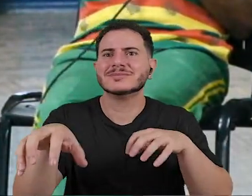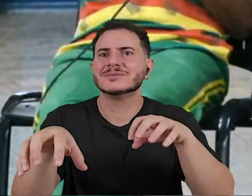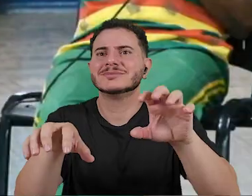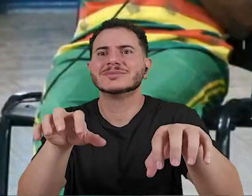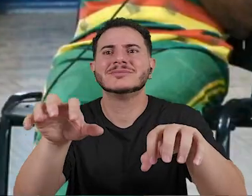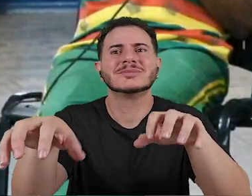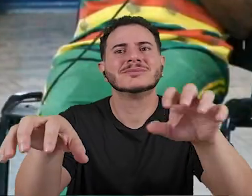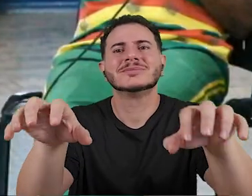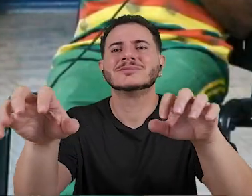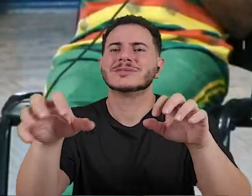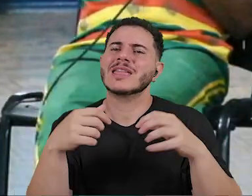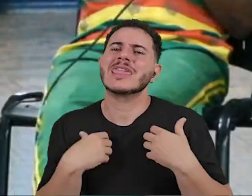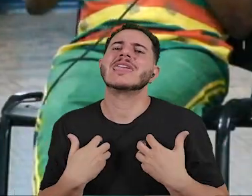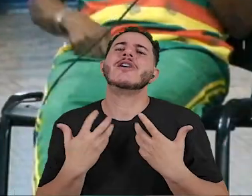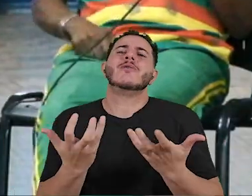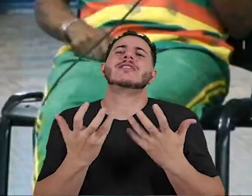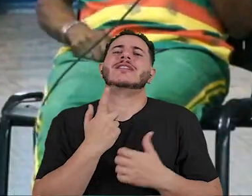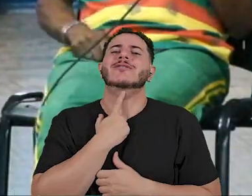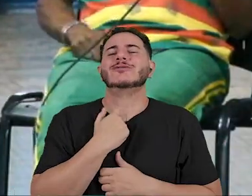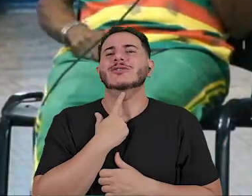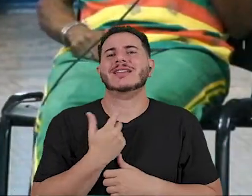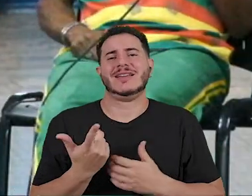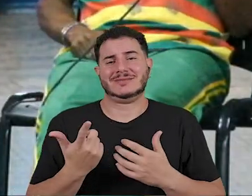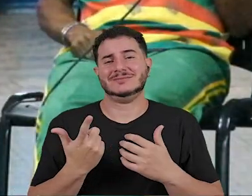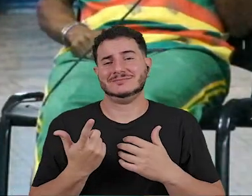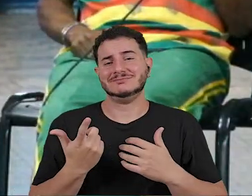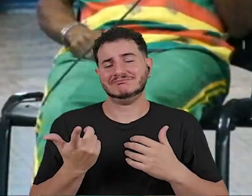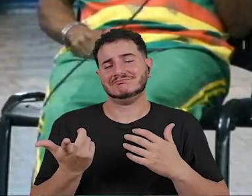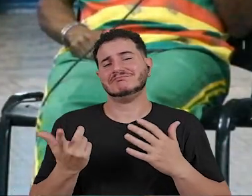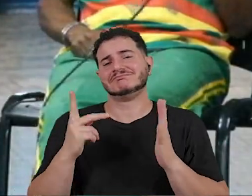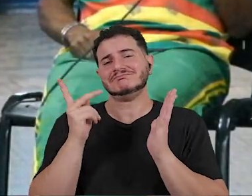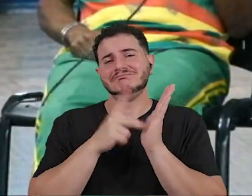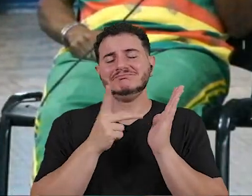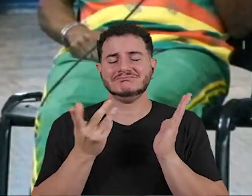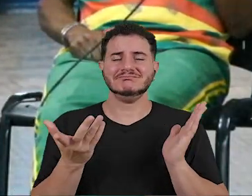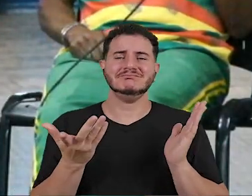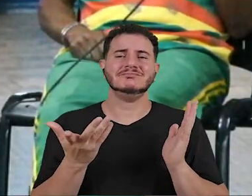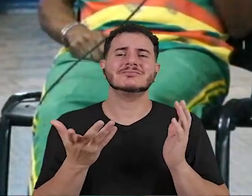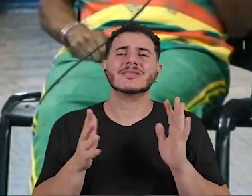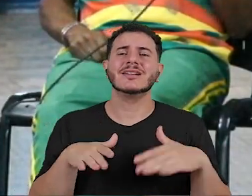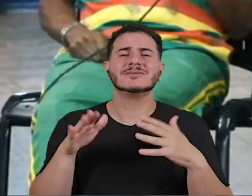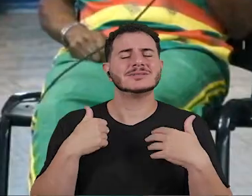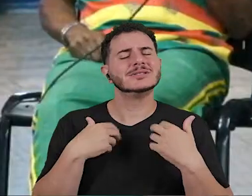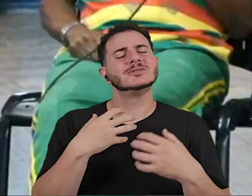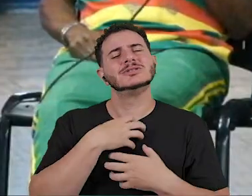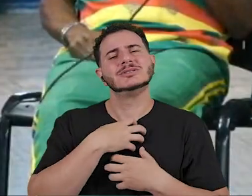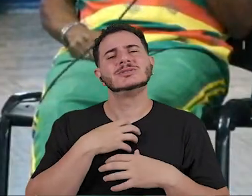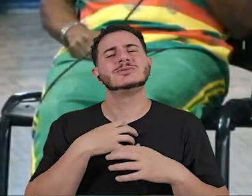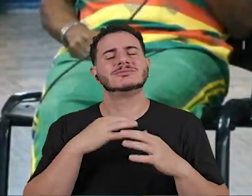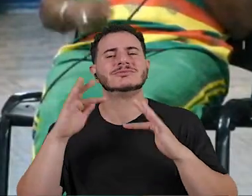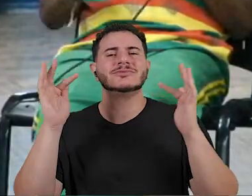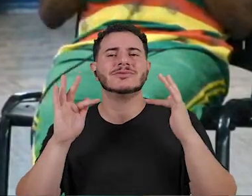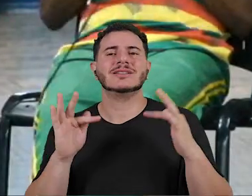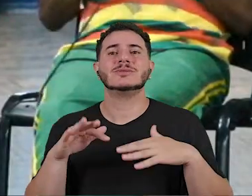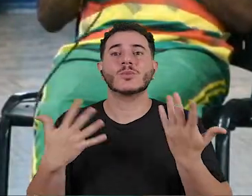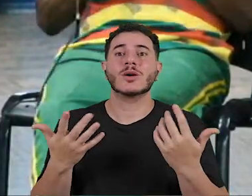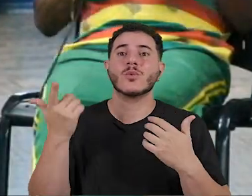mais olhados, a inveja. Né? Eu me sinto tão feliz quando vejo o maracatu tocar. Tranquilo. Viu?